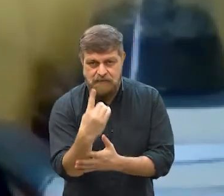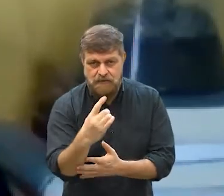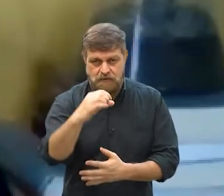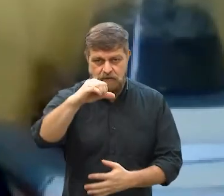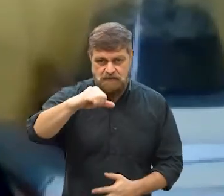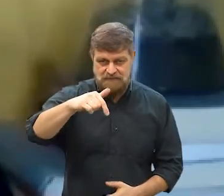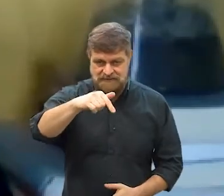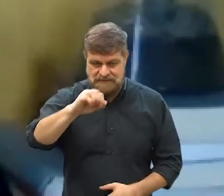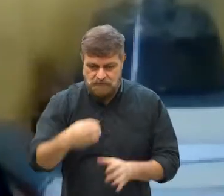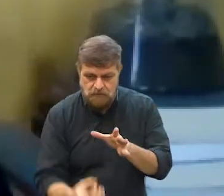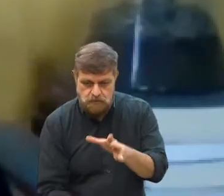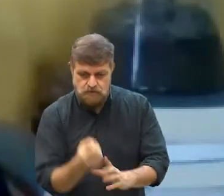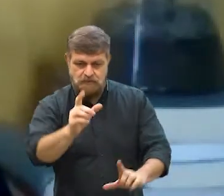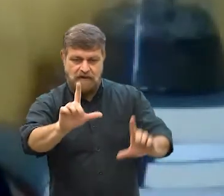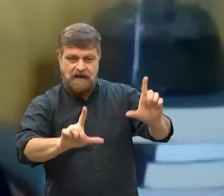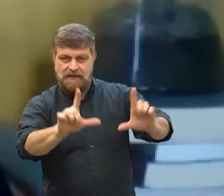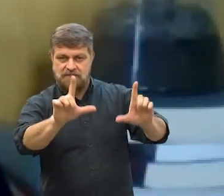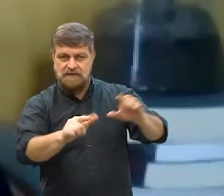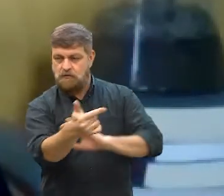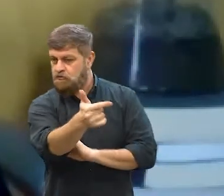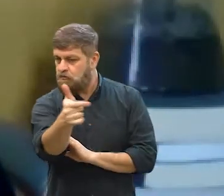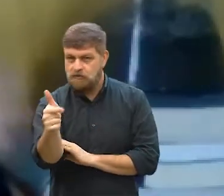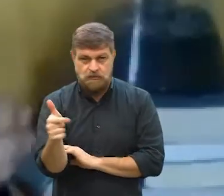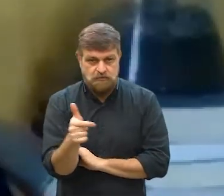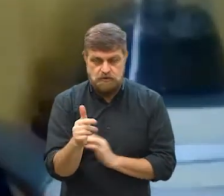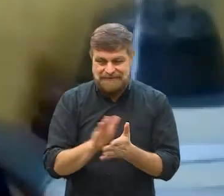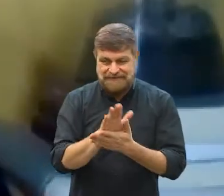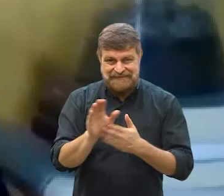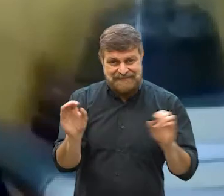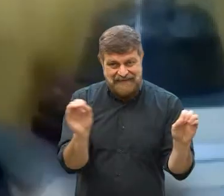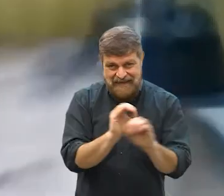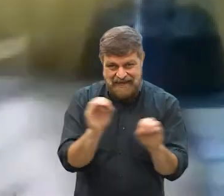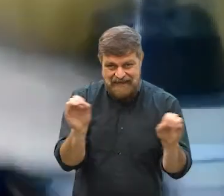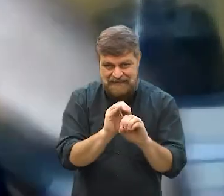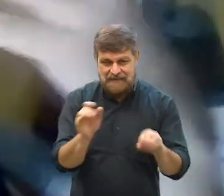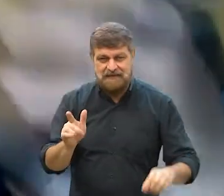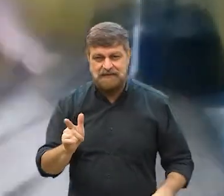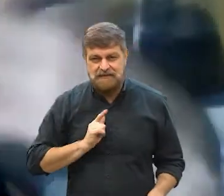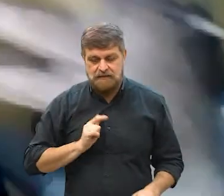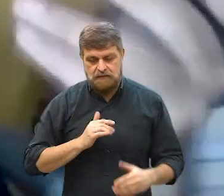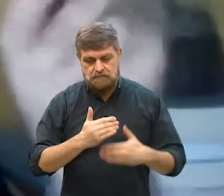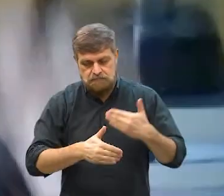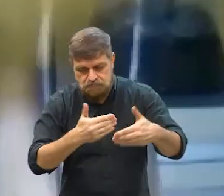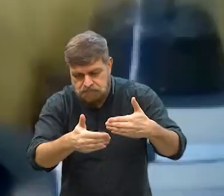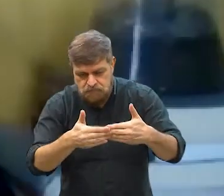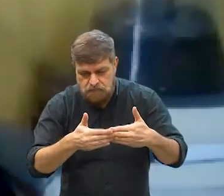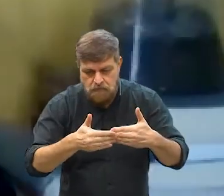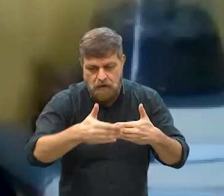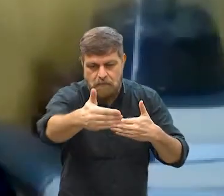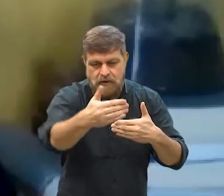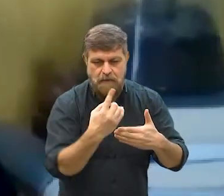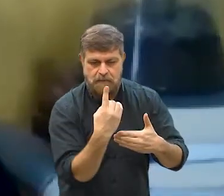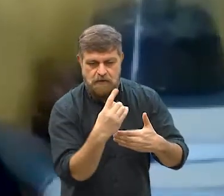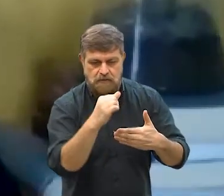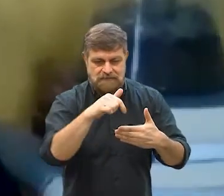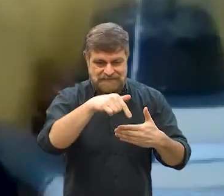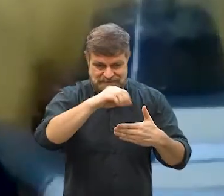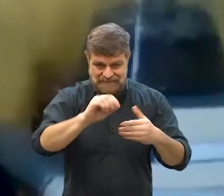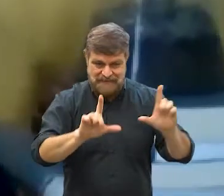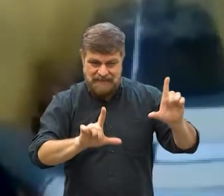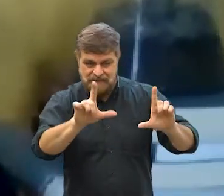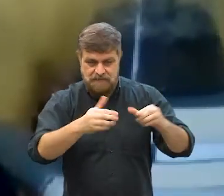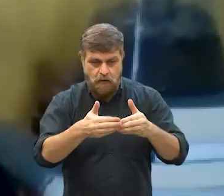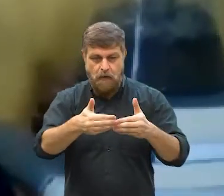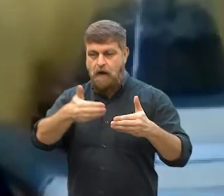a TV é desenvolver o que a gente não tem nem Embratel né as transmissões em Eles foram intensificadas a partir dos anos 70